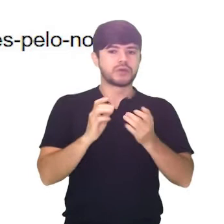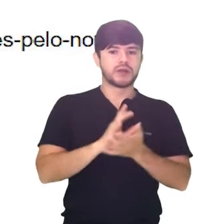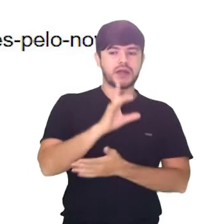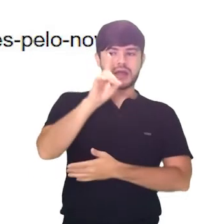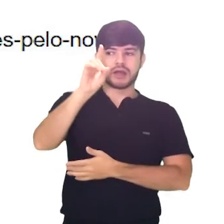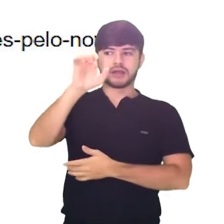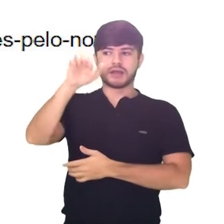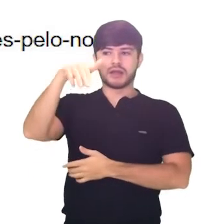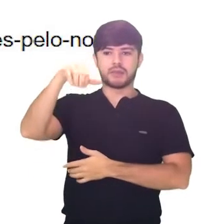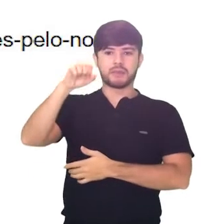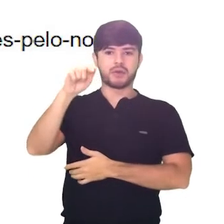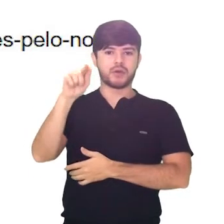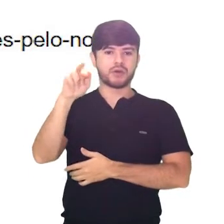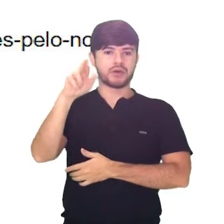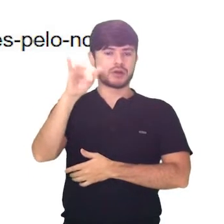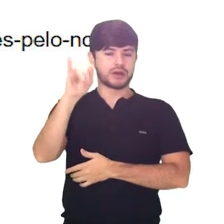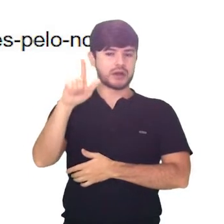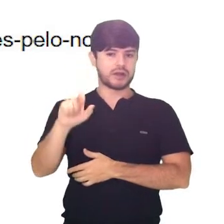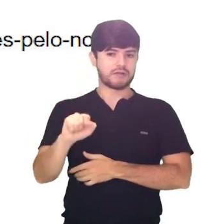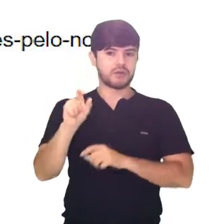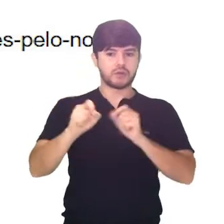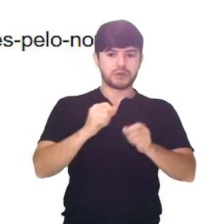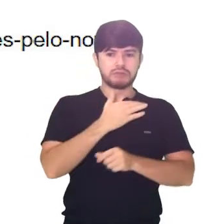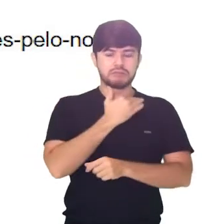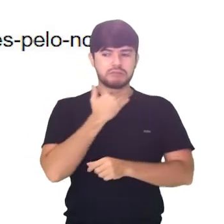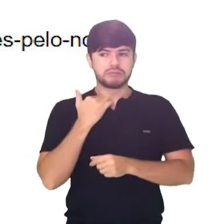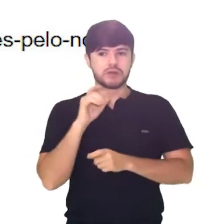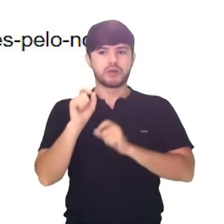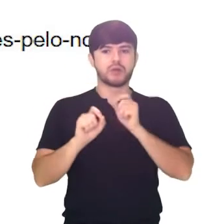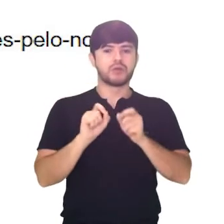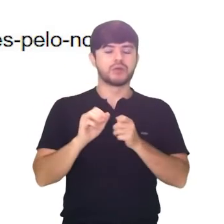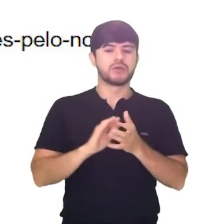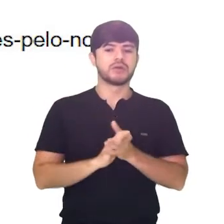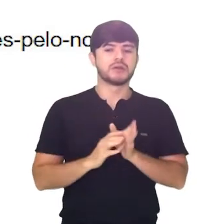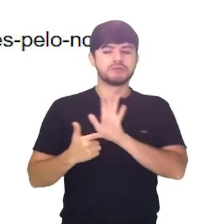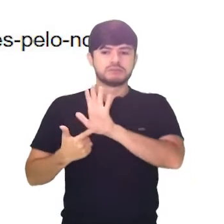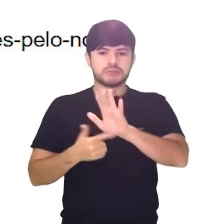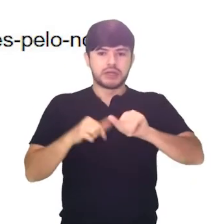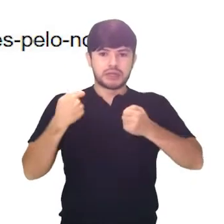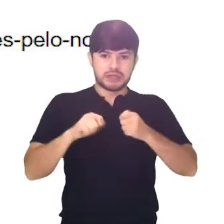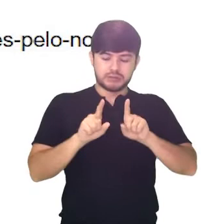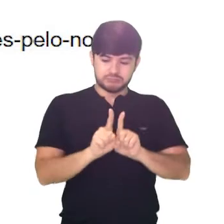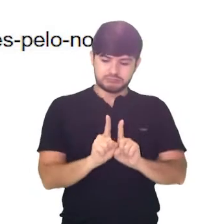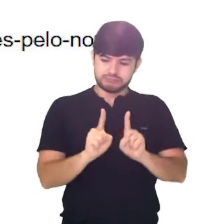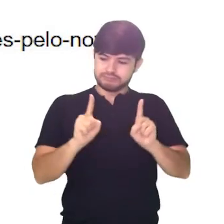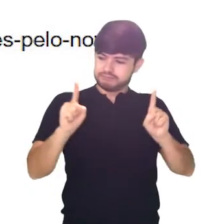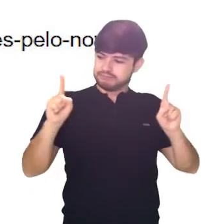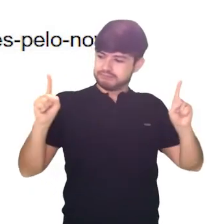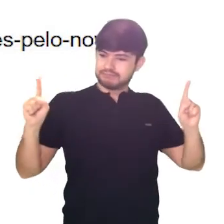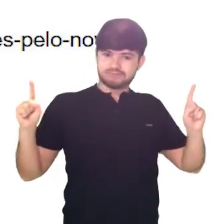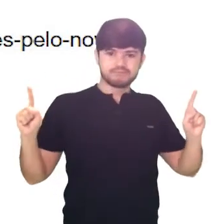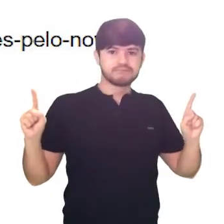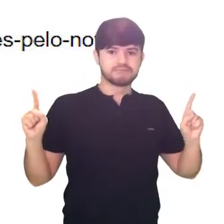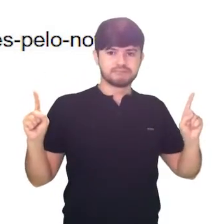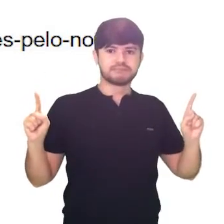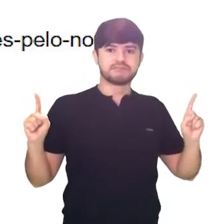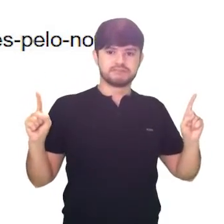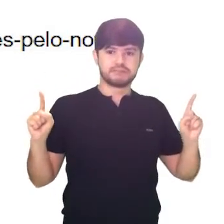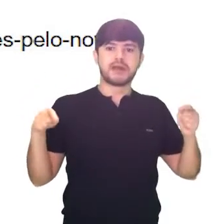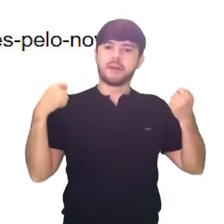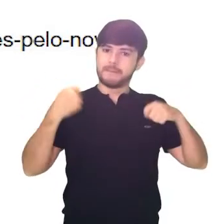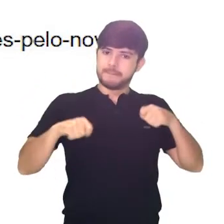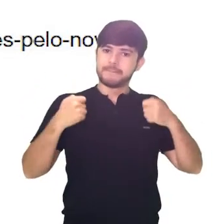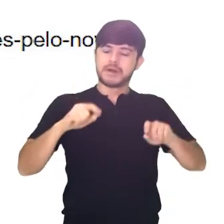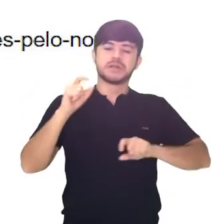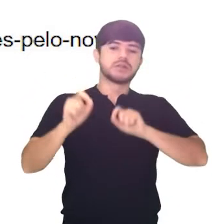por Covid-19. Dowd ressaltou que as medidas de distanciamento social projetadas para conter a transmissão de vírus